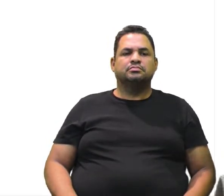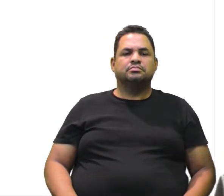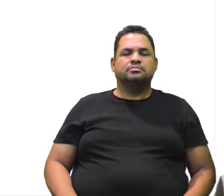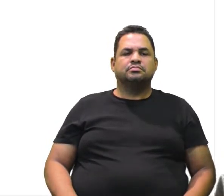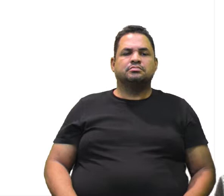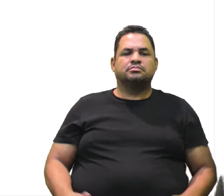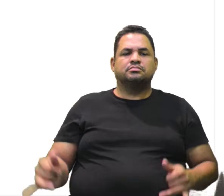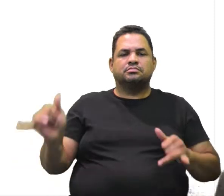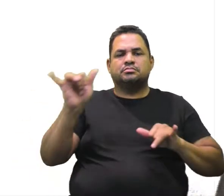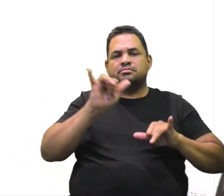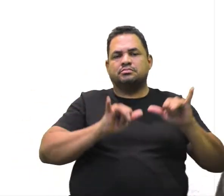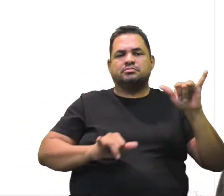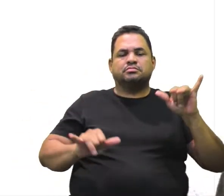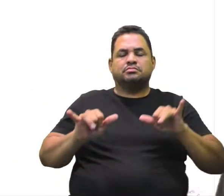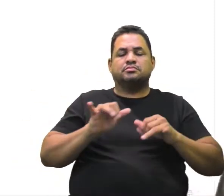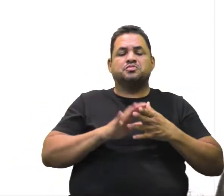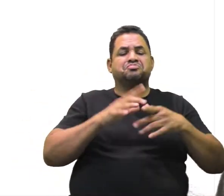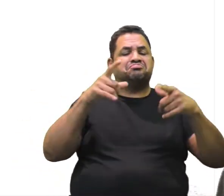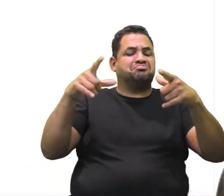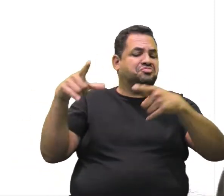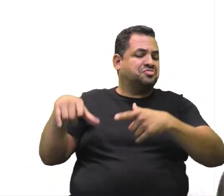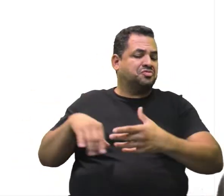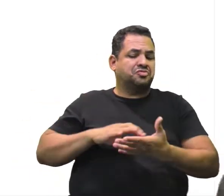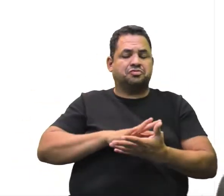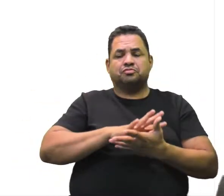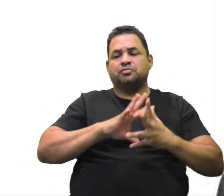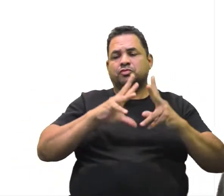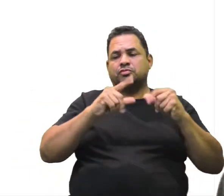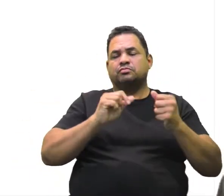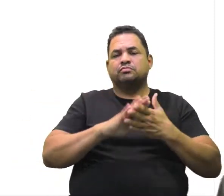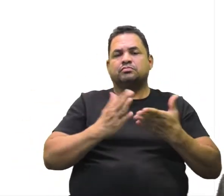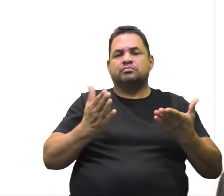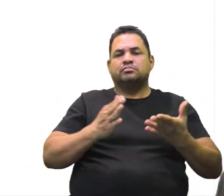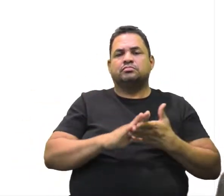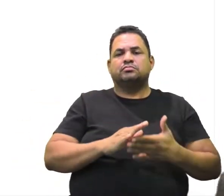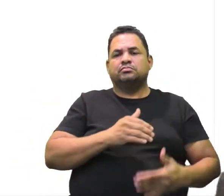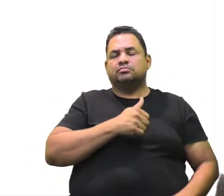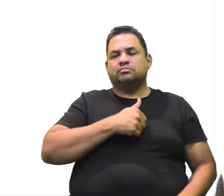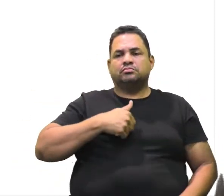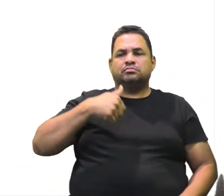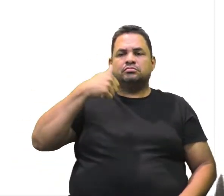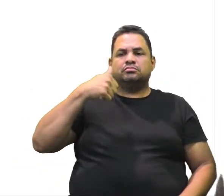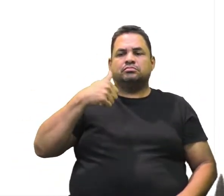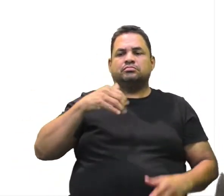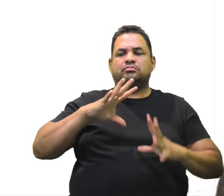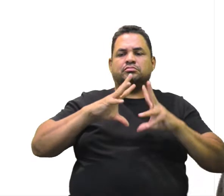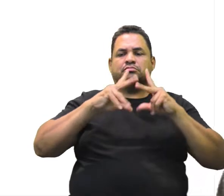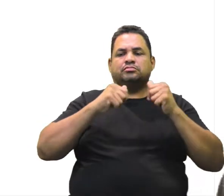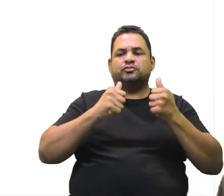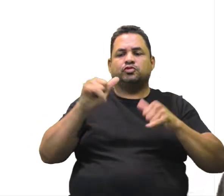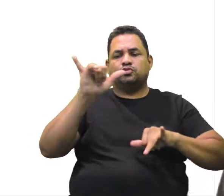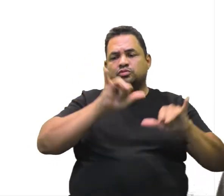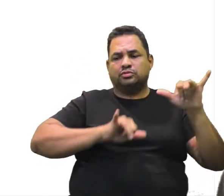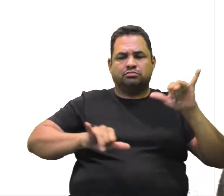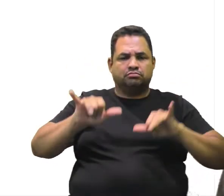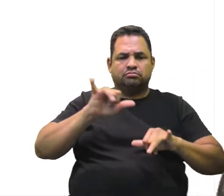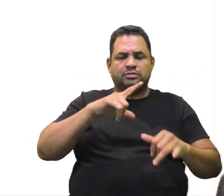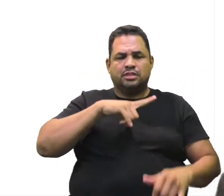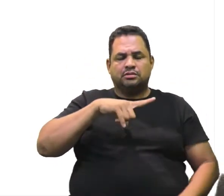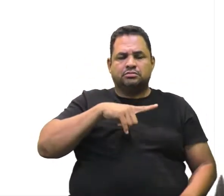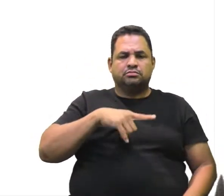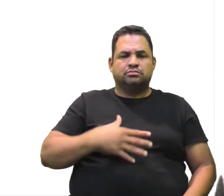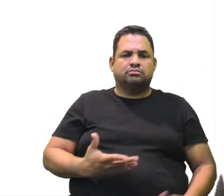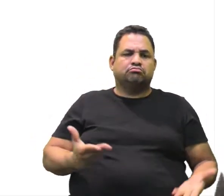Por exemplo, a química, ela está em todo lugar. Ou melhor dizendo, a química está em tudo, né?